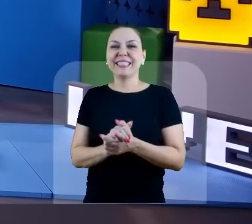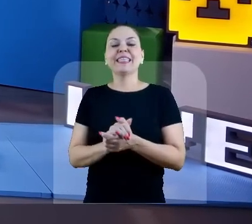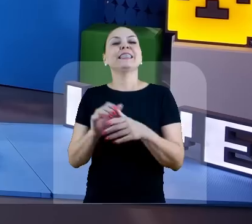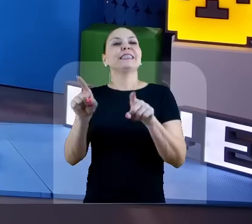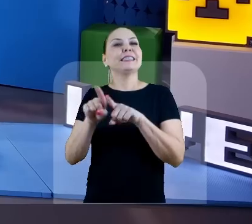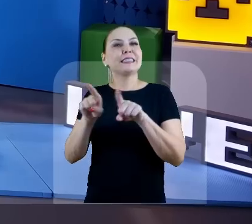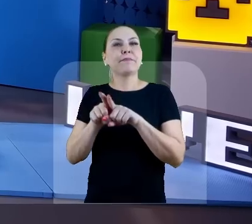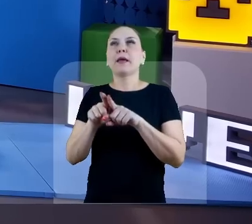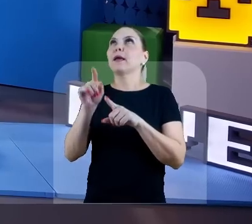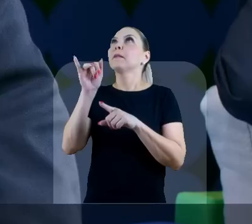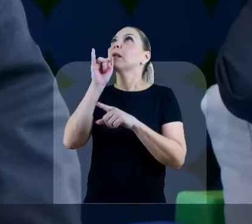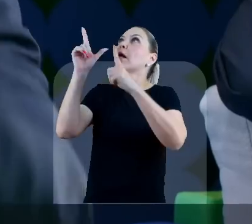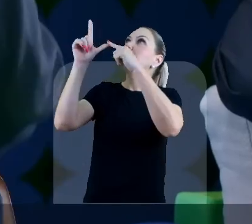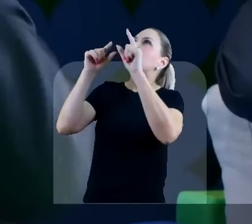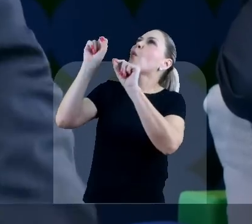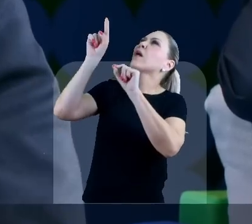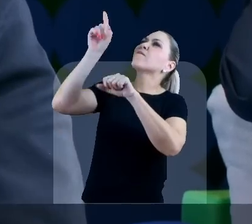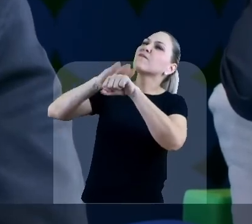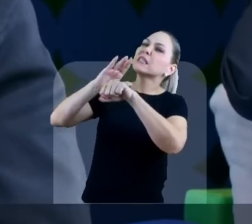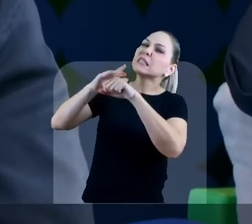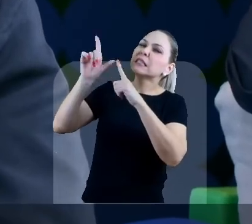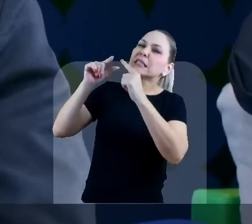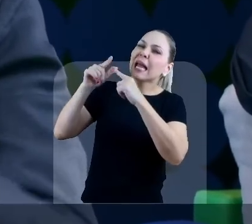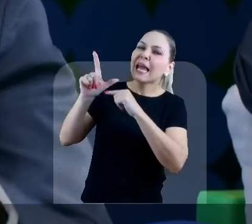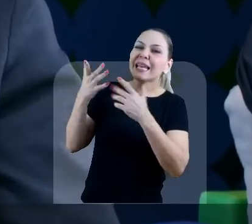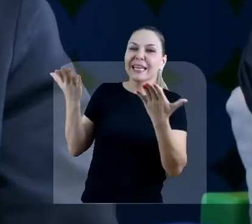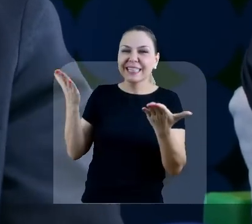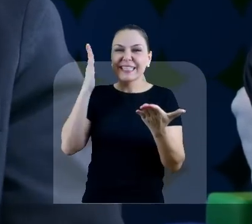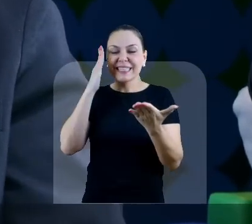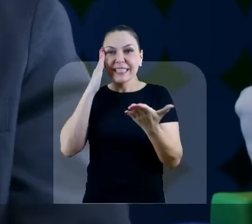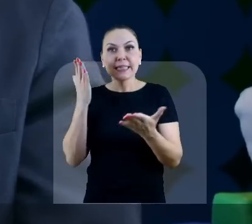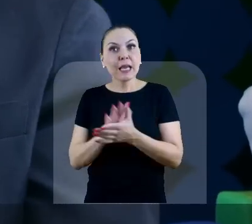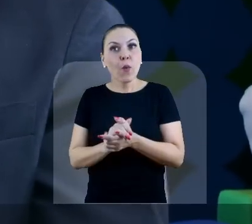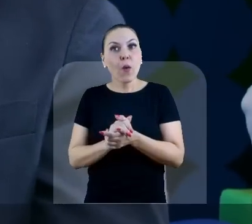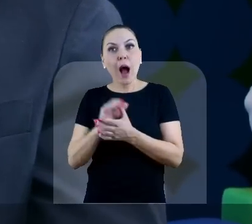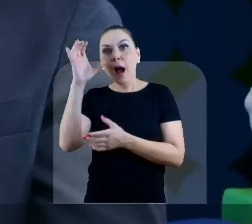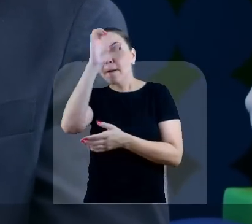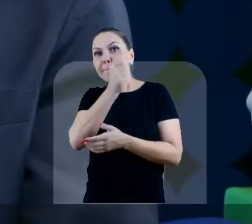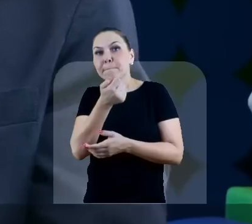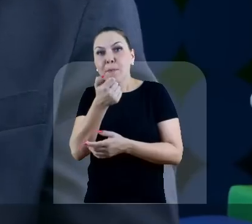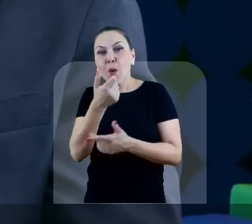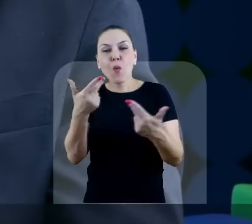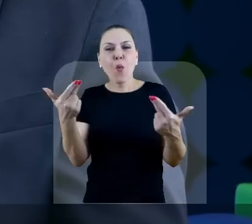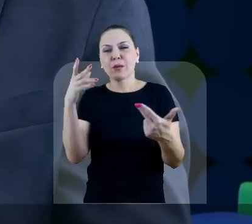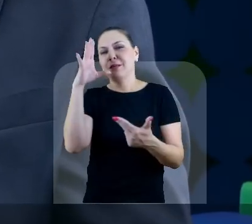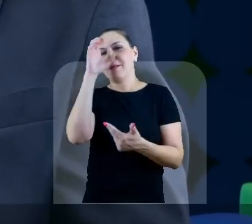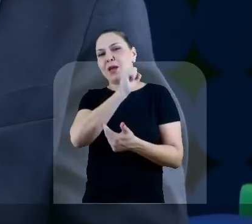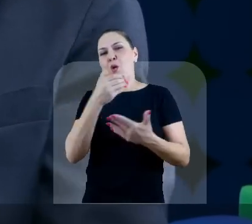a iluminação via de tal estrela, do que era composta pelo espectro. Tá? Então é coisa que pouca